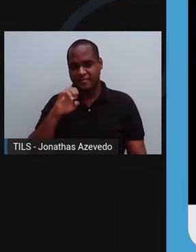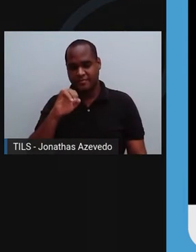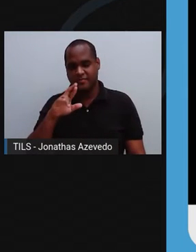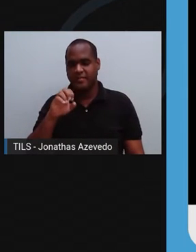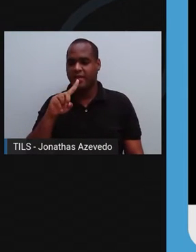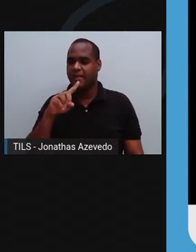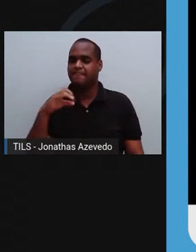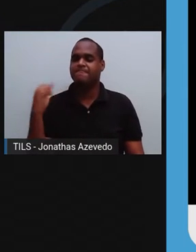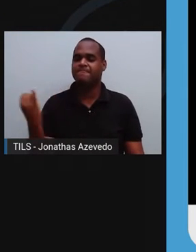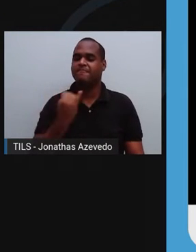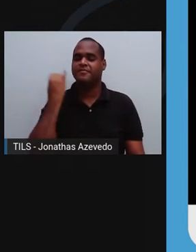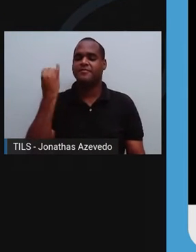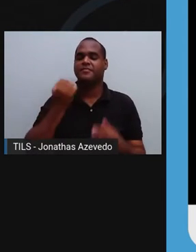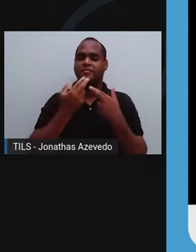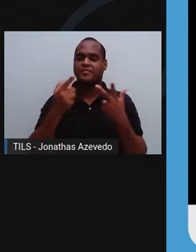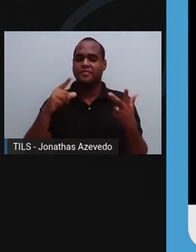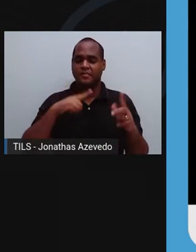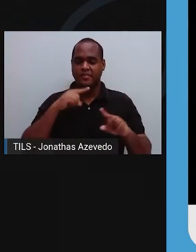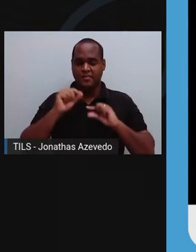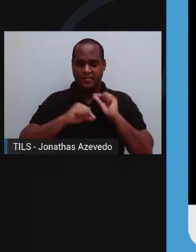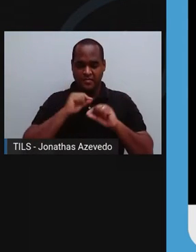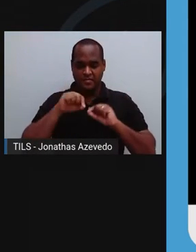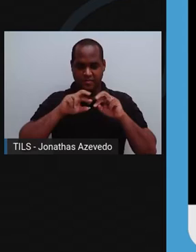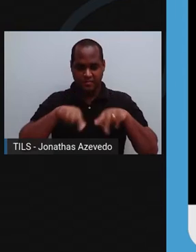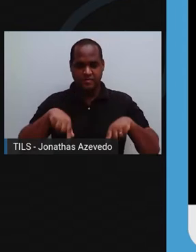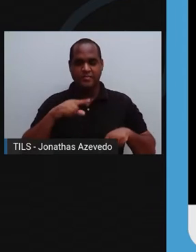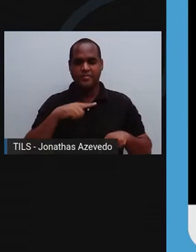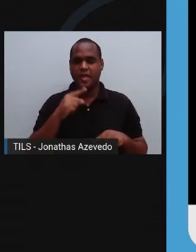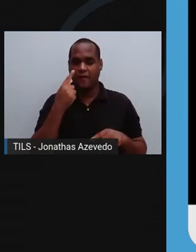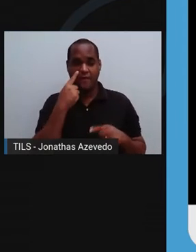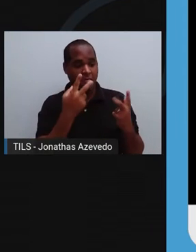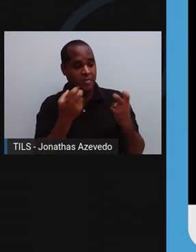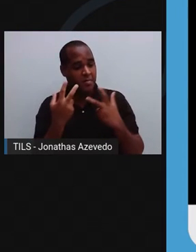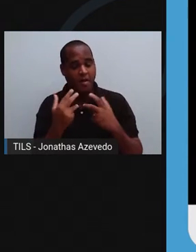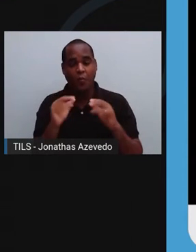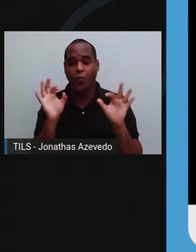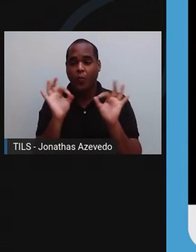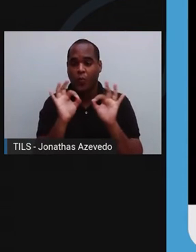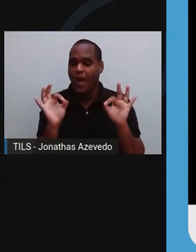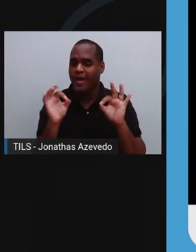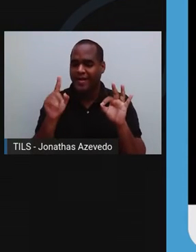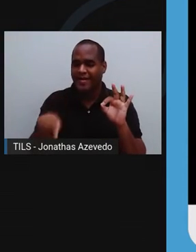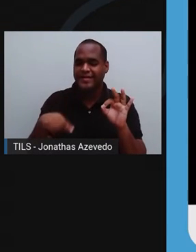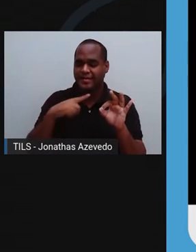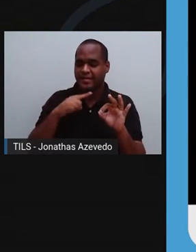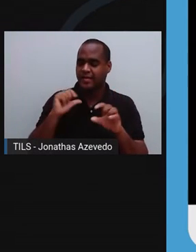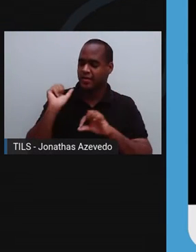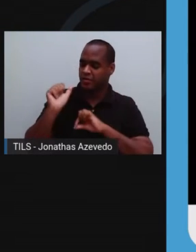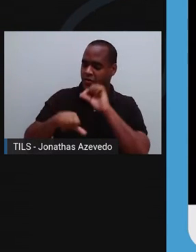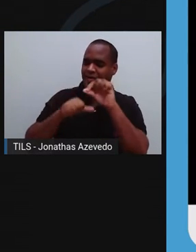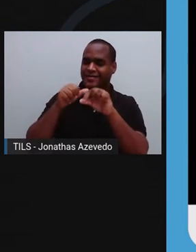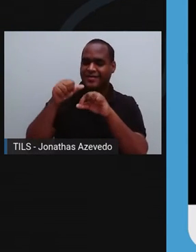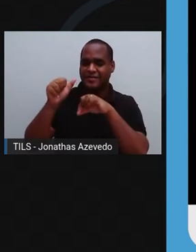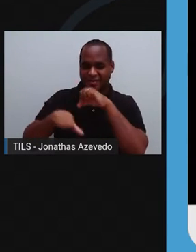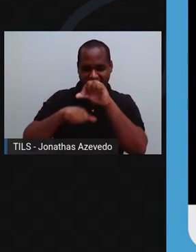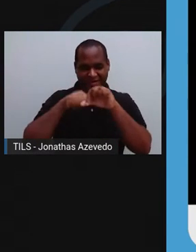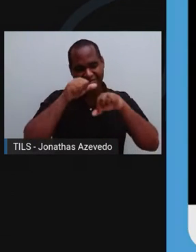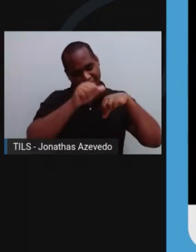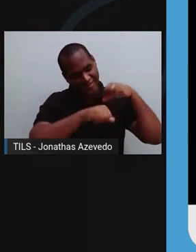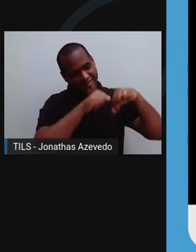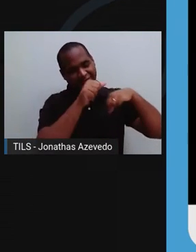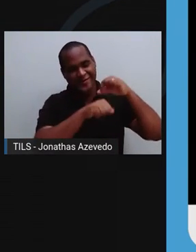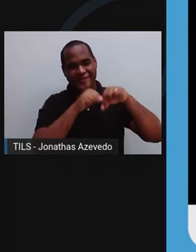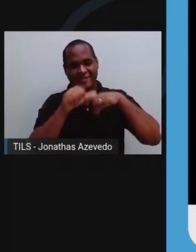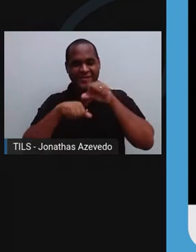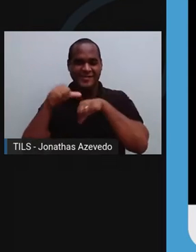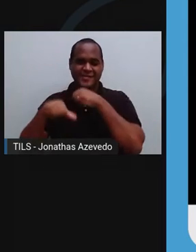interessante é que, apesar de nem sempre conseguirmos perceber, a matéria sofre transformações o tempo todo. No